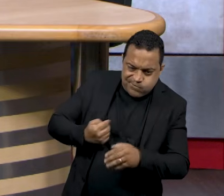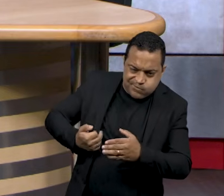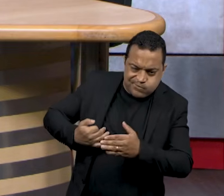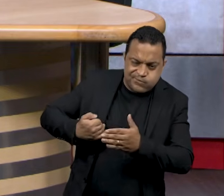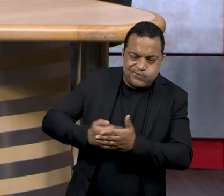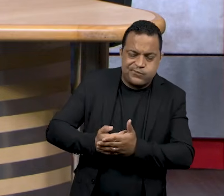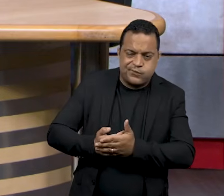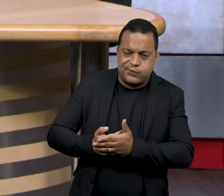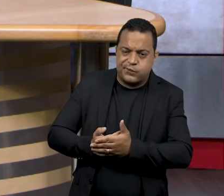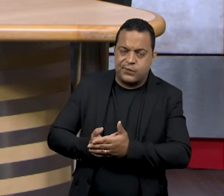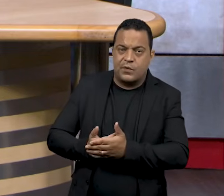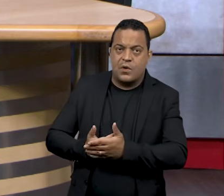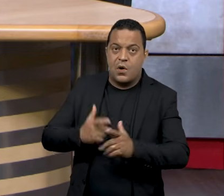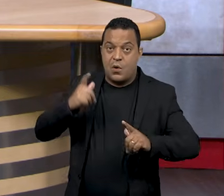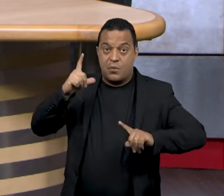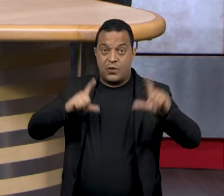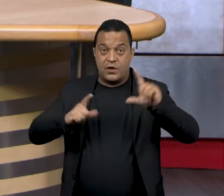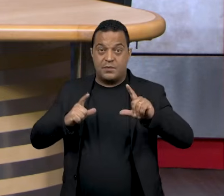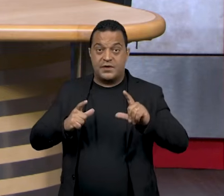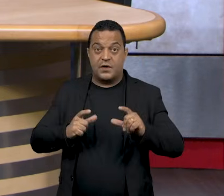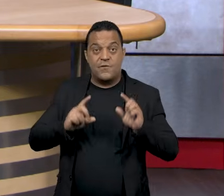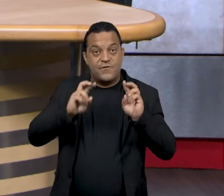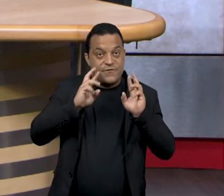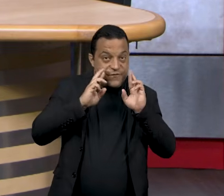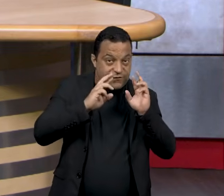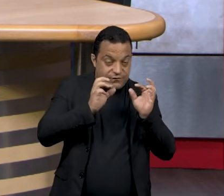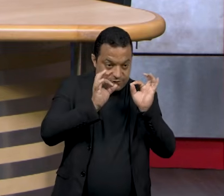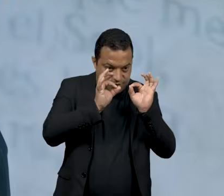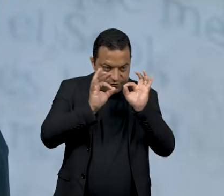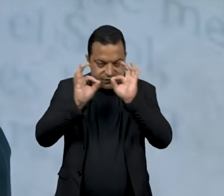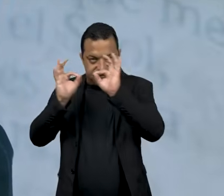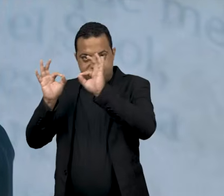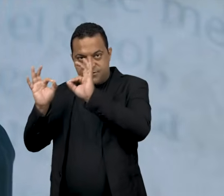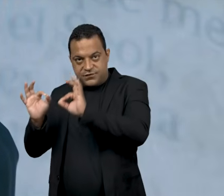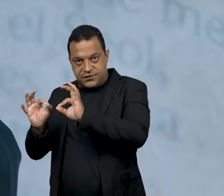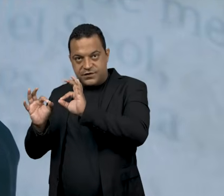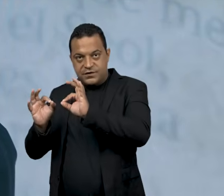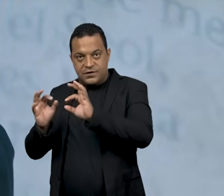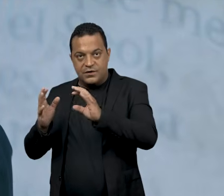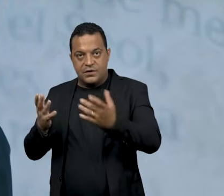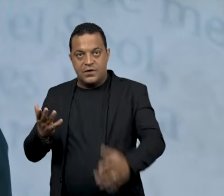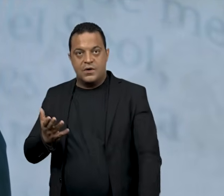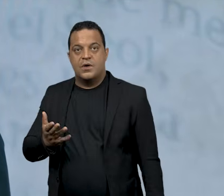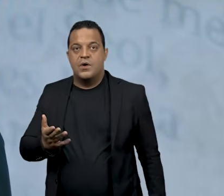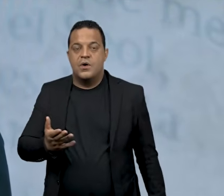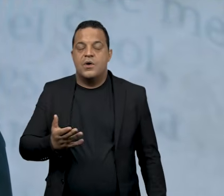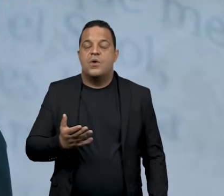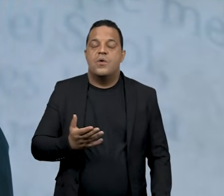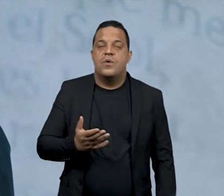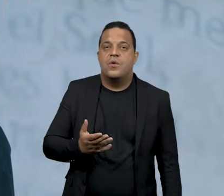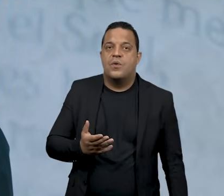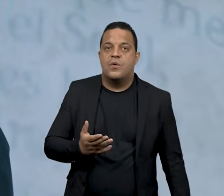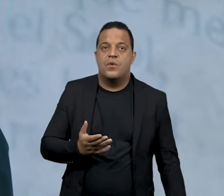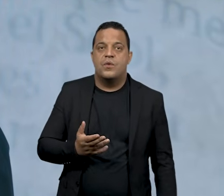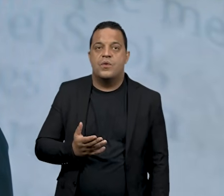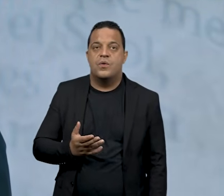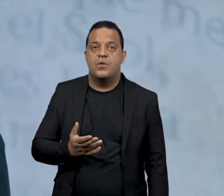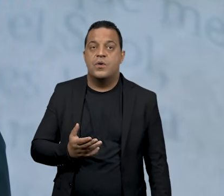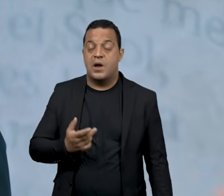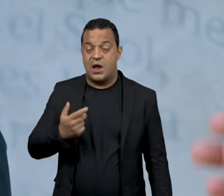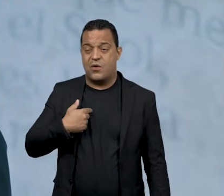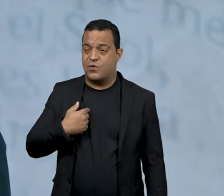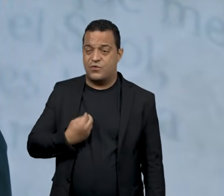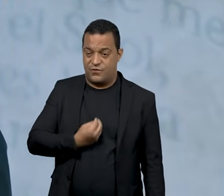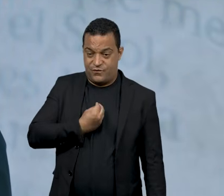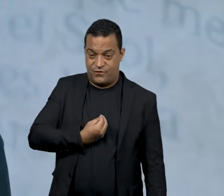esse restinho de tempo que a gente tem para falar de um programa que eu assisti, que eu não participei, que foi o programa com o Daniel